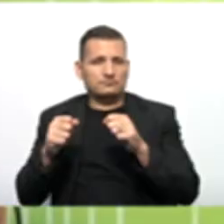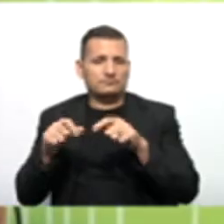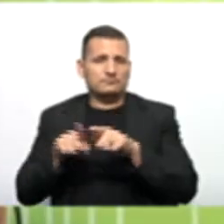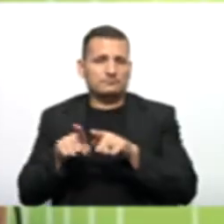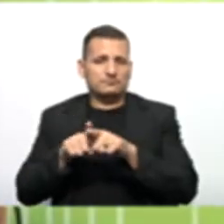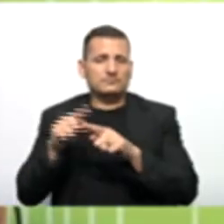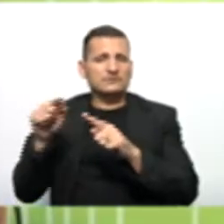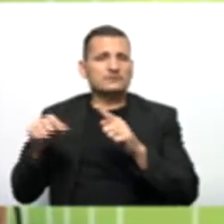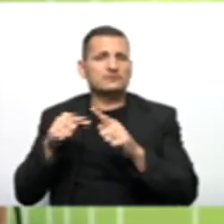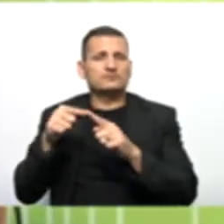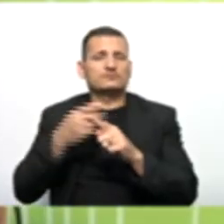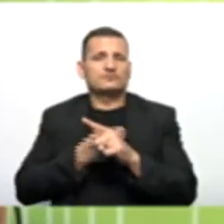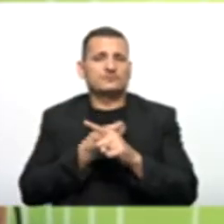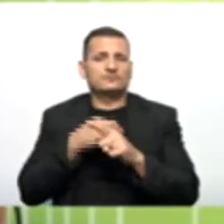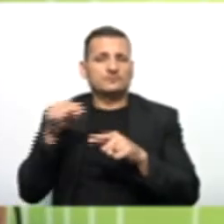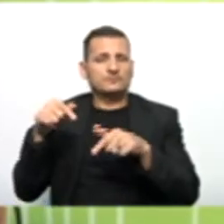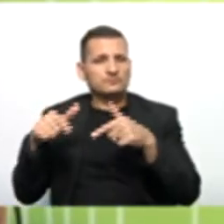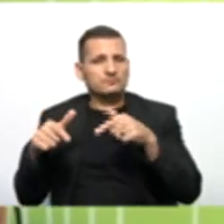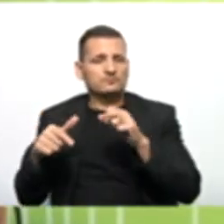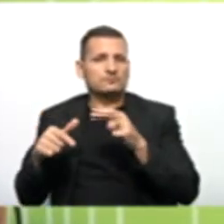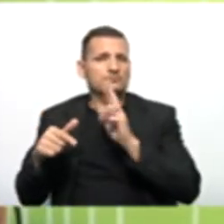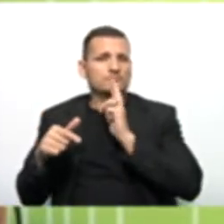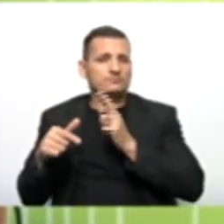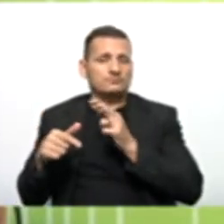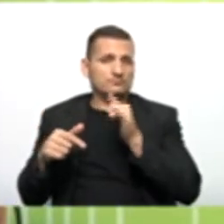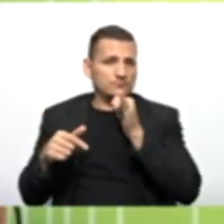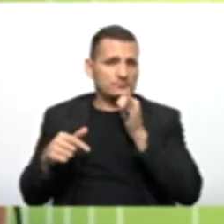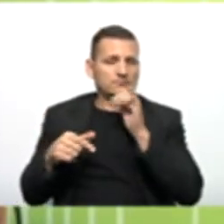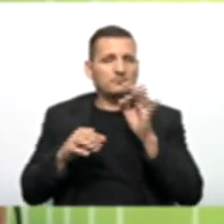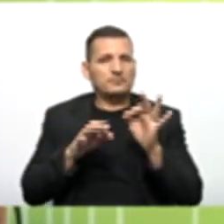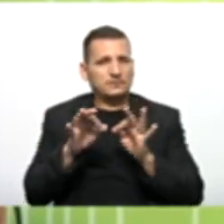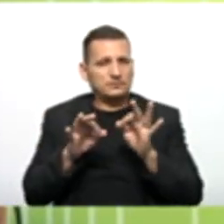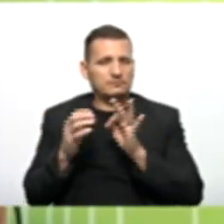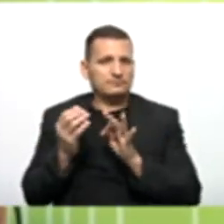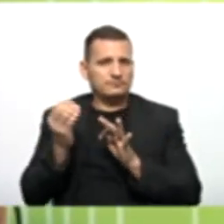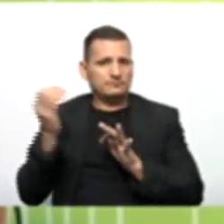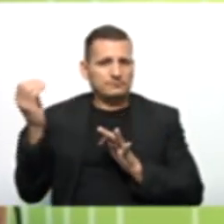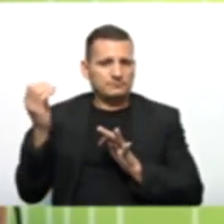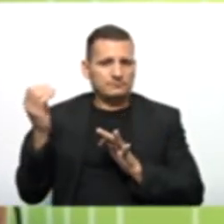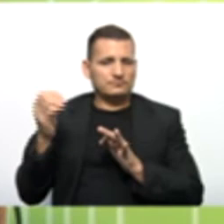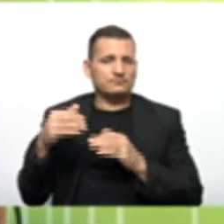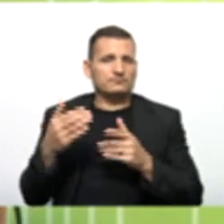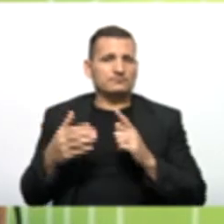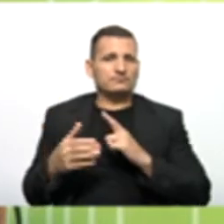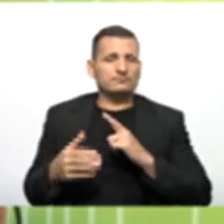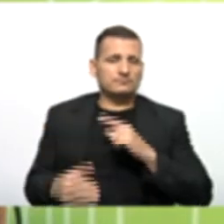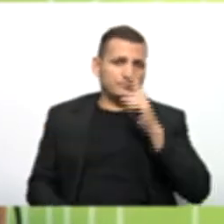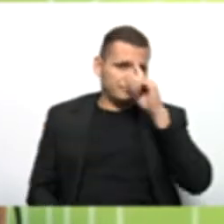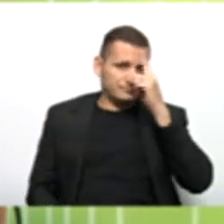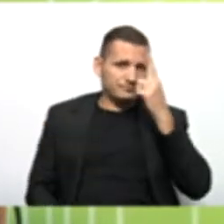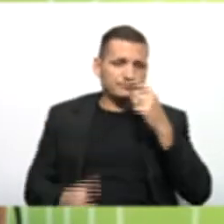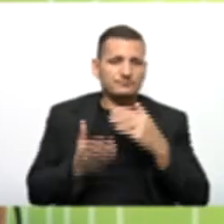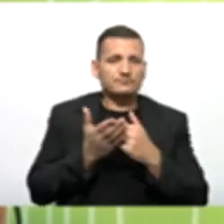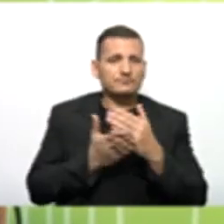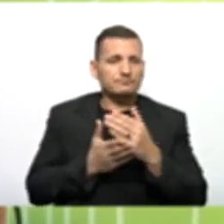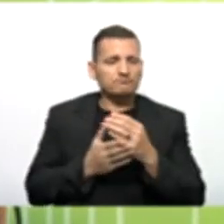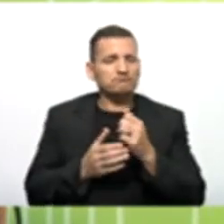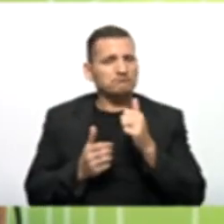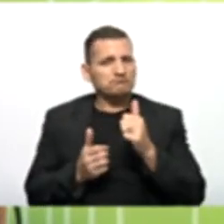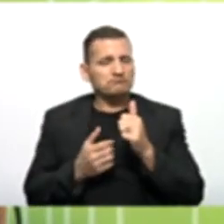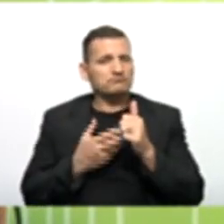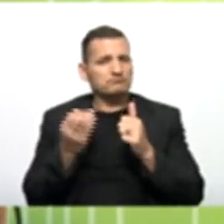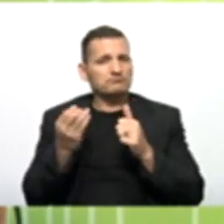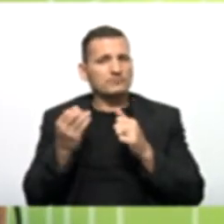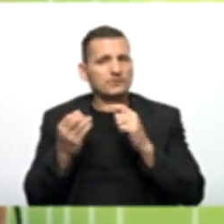vida desse serviço ou resultado. Por exemplo, a gente vai planejar uma viagem. Então eu tenho lá a minha ideia inicial, vamos viajar. Depois